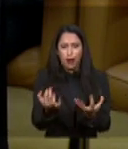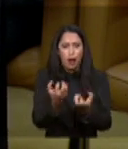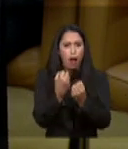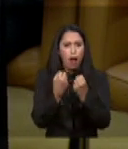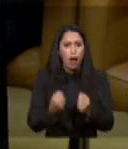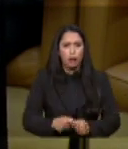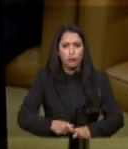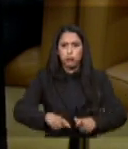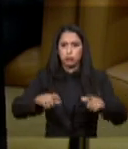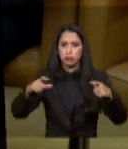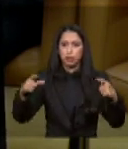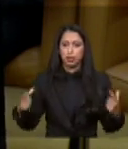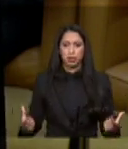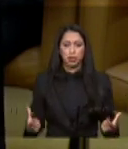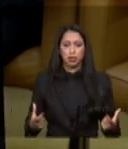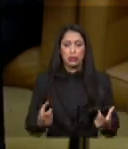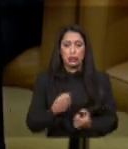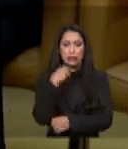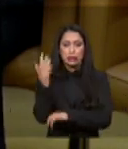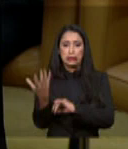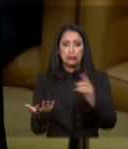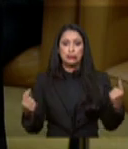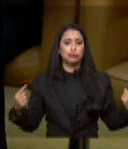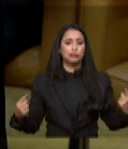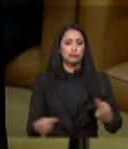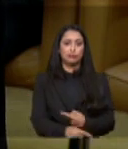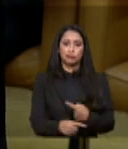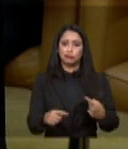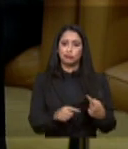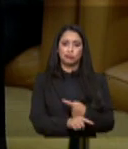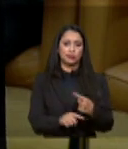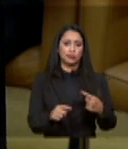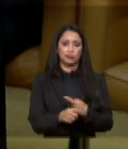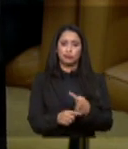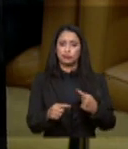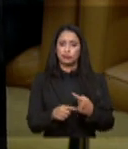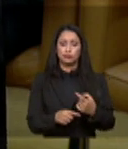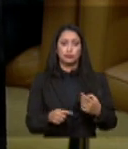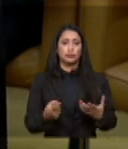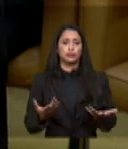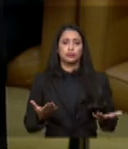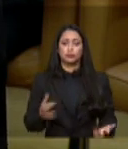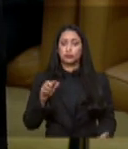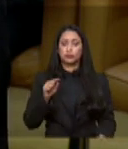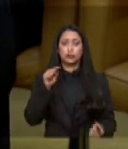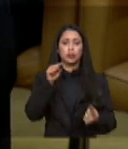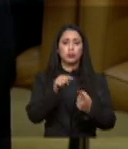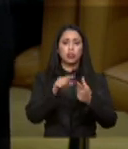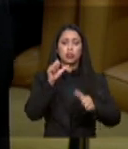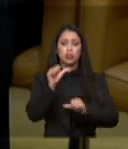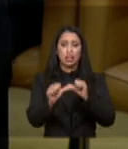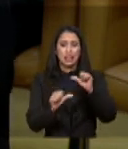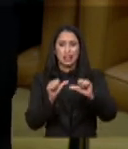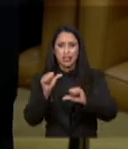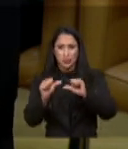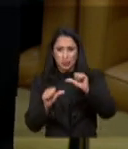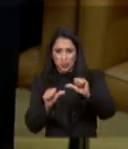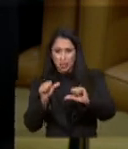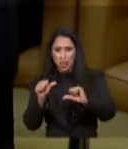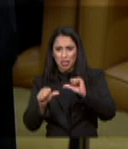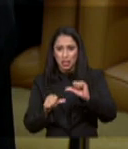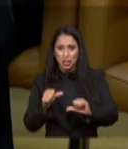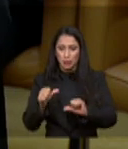ambiental. Portanto, há uma total desconexão dos supostos motivos ensejadores dessas mudanças